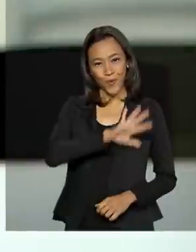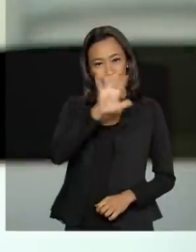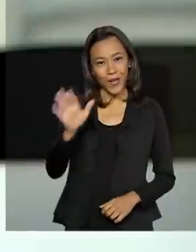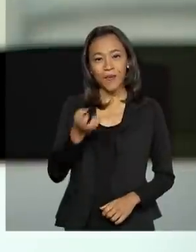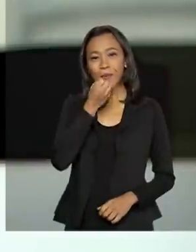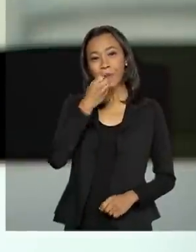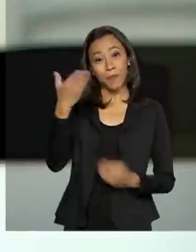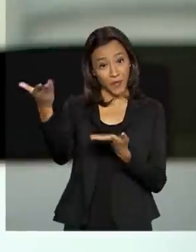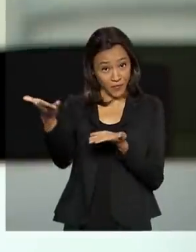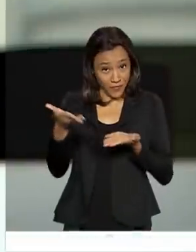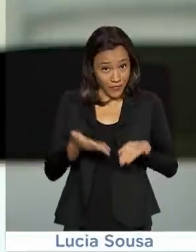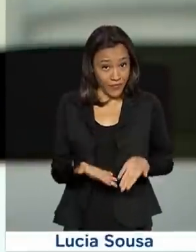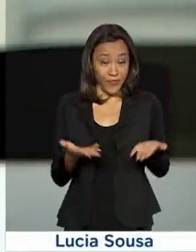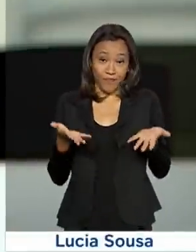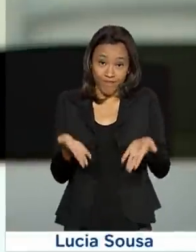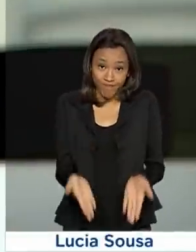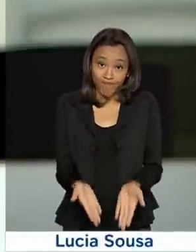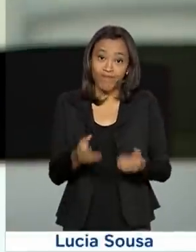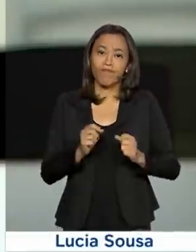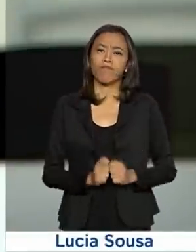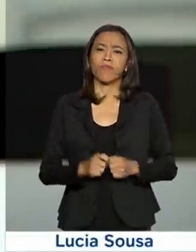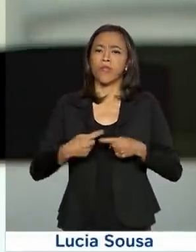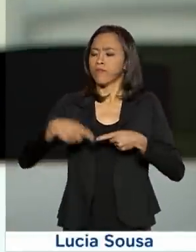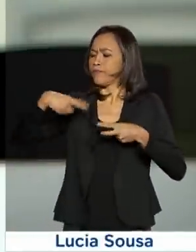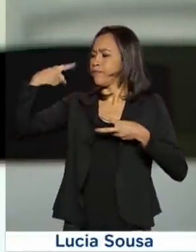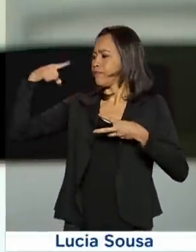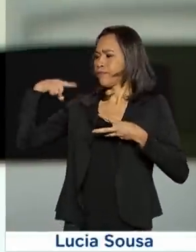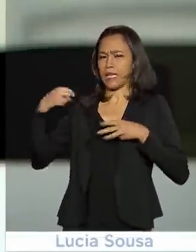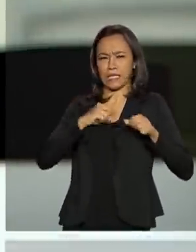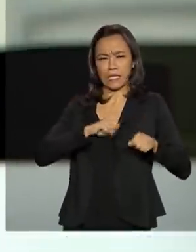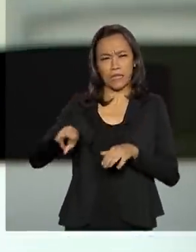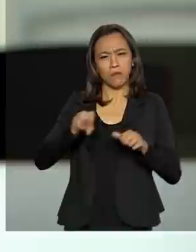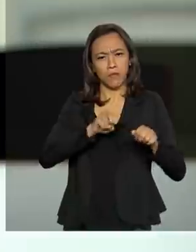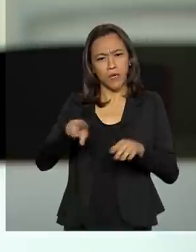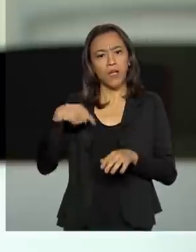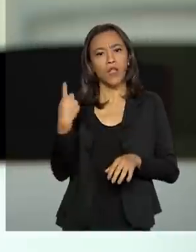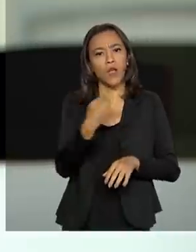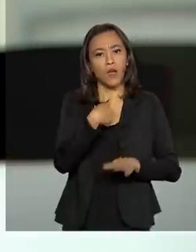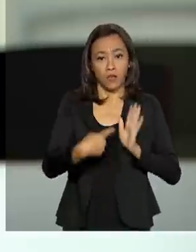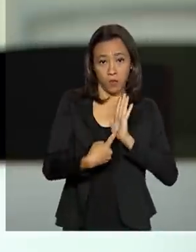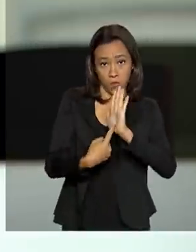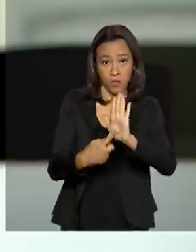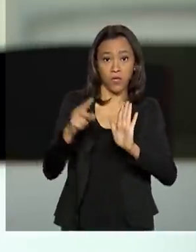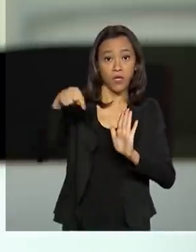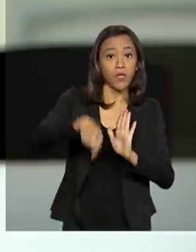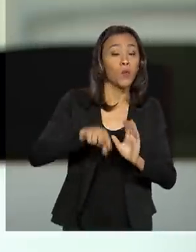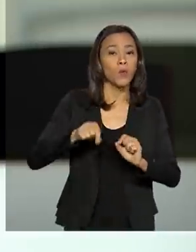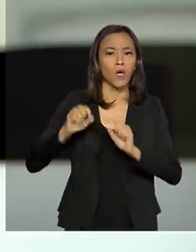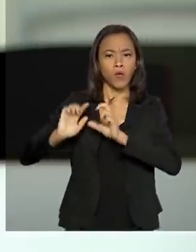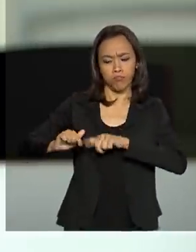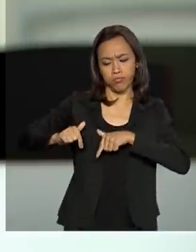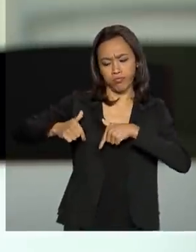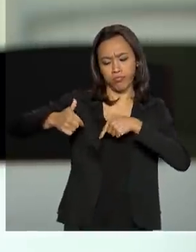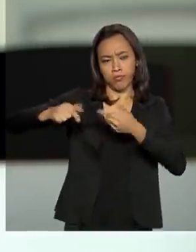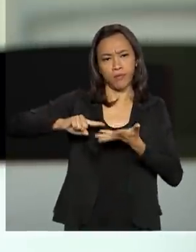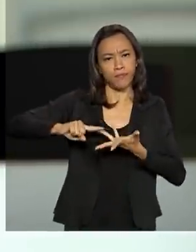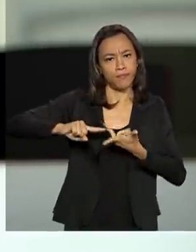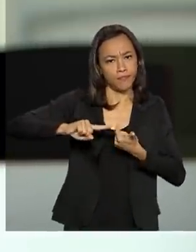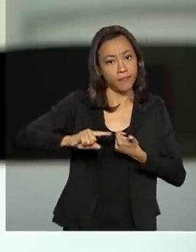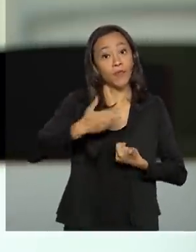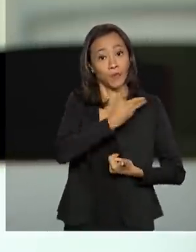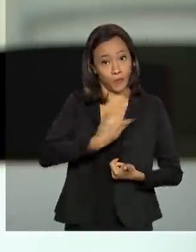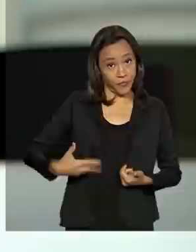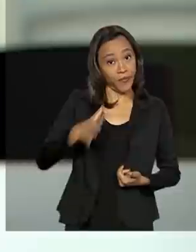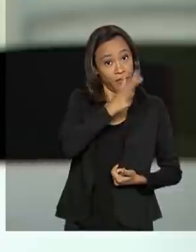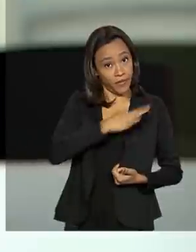Olá, seja bem-vindo ao Brasil em Pauta. Ao longo das últimas semanas, estamos mostrando aqui no programa as ações de enfrentamento do governo federal